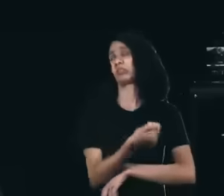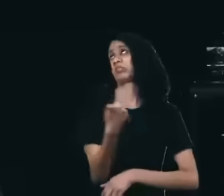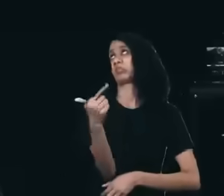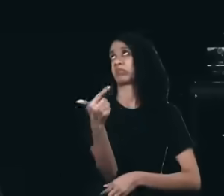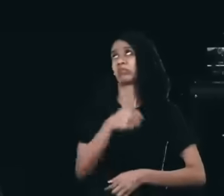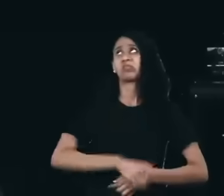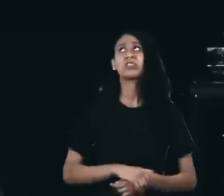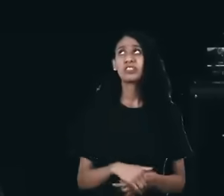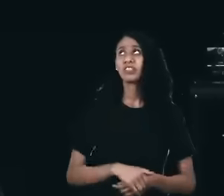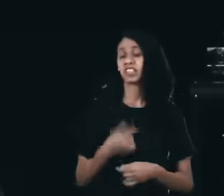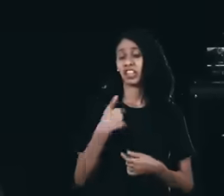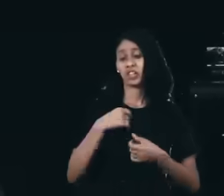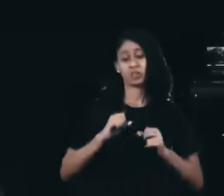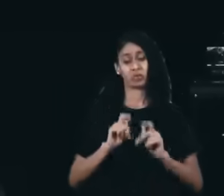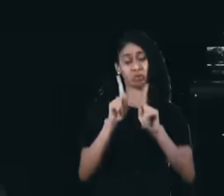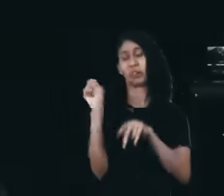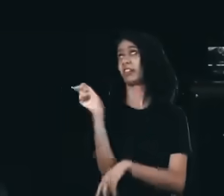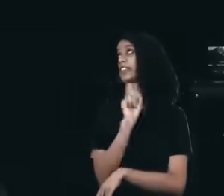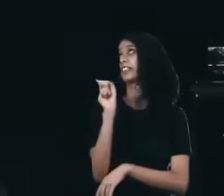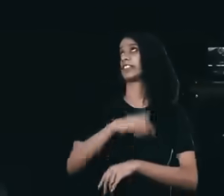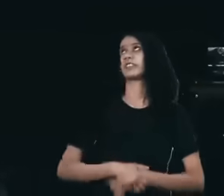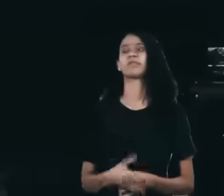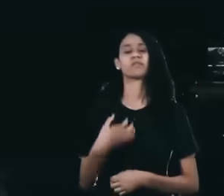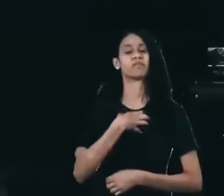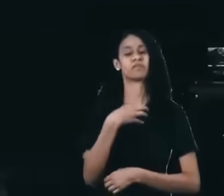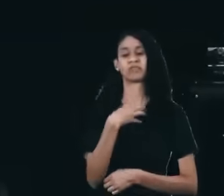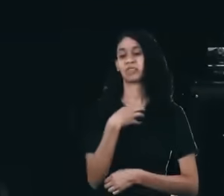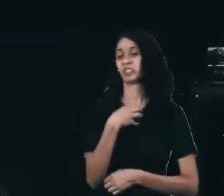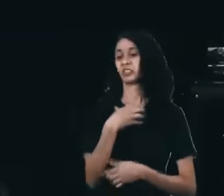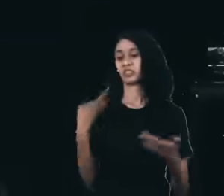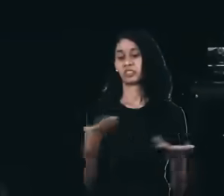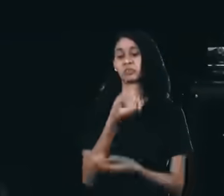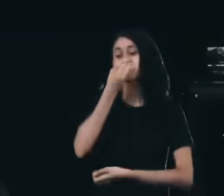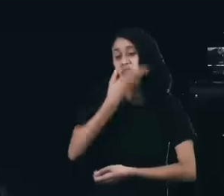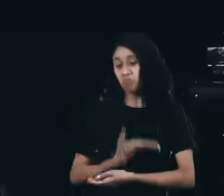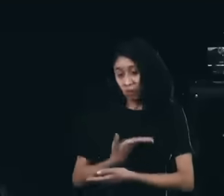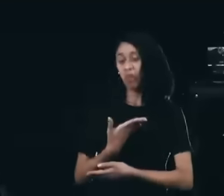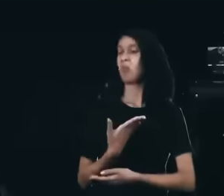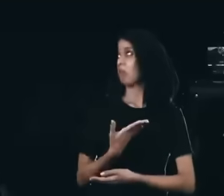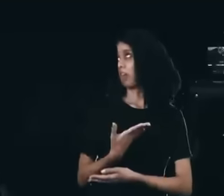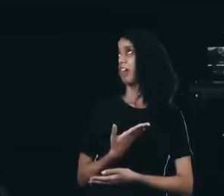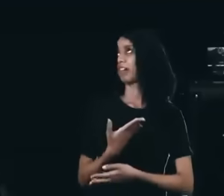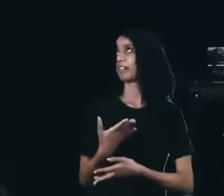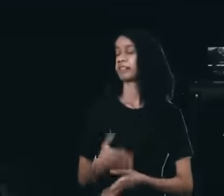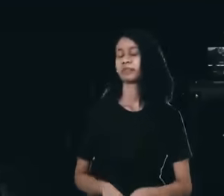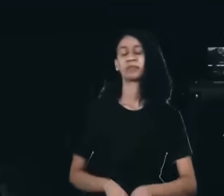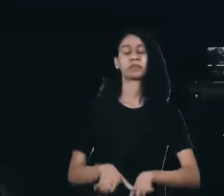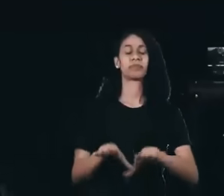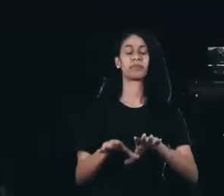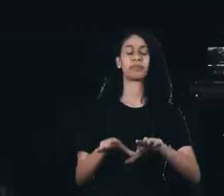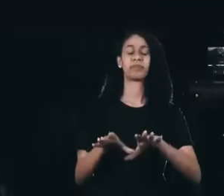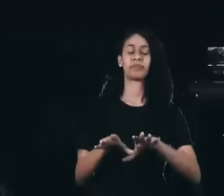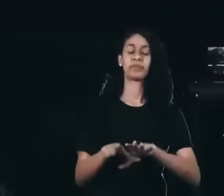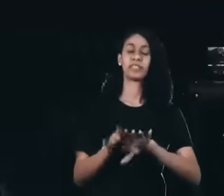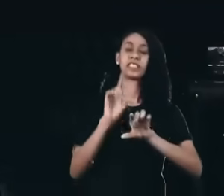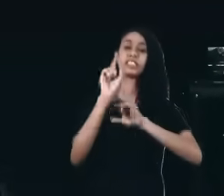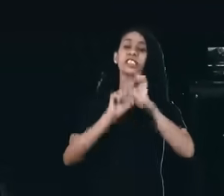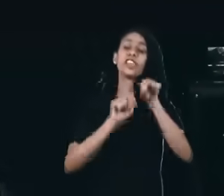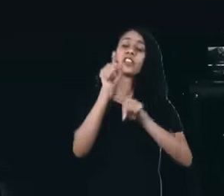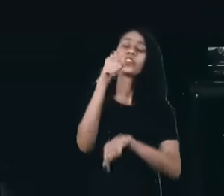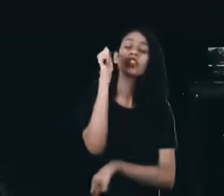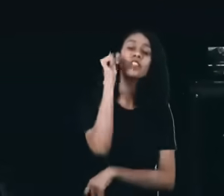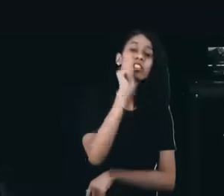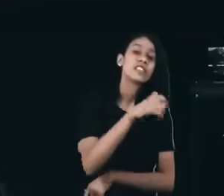Não me sinto preparada. Não me sinto boa o suficiente. De quem você é